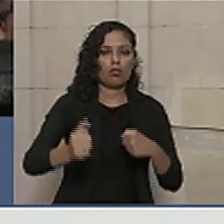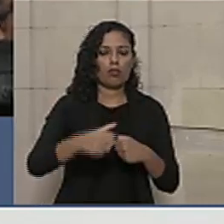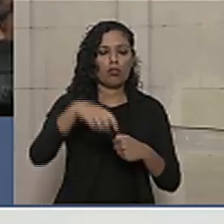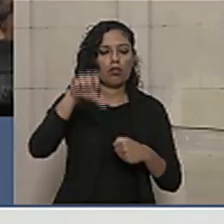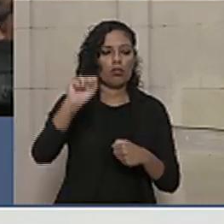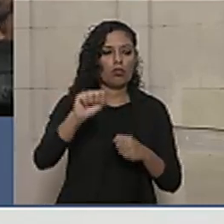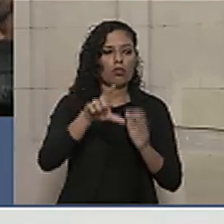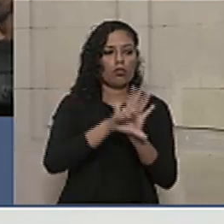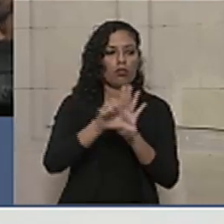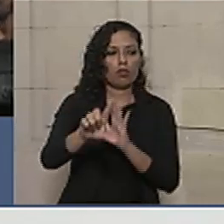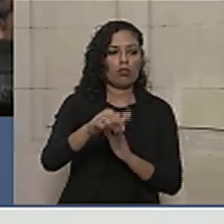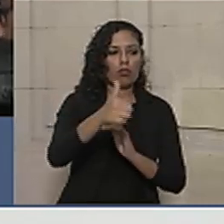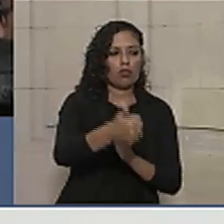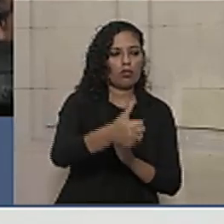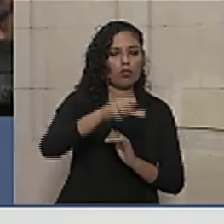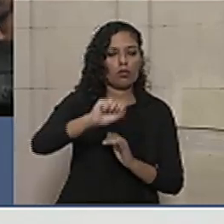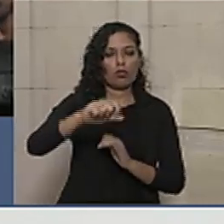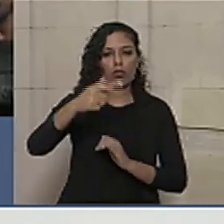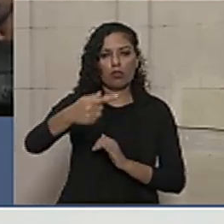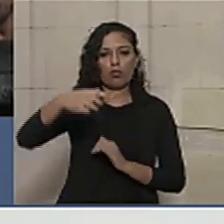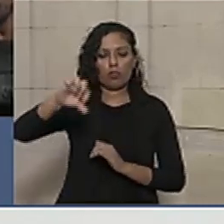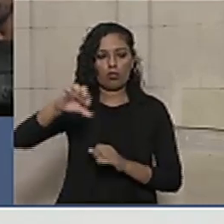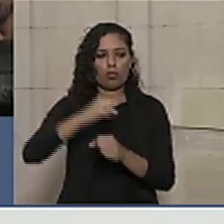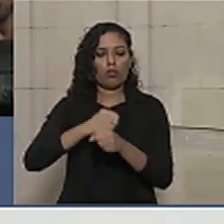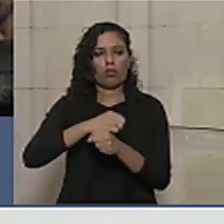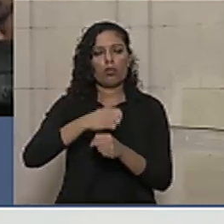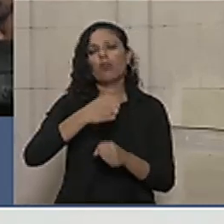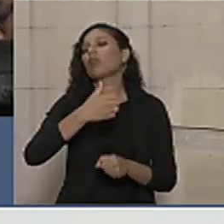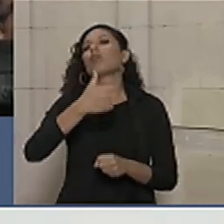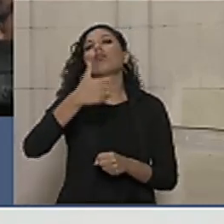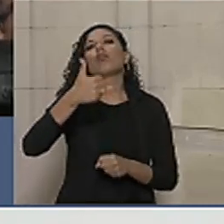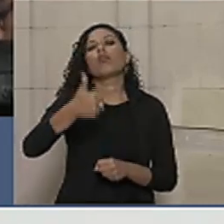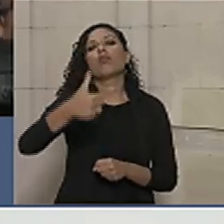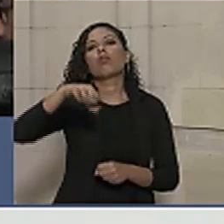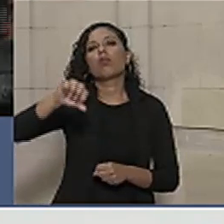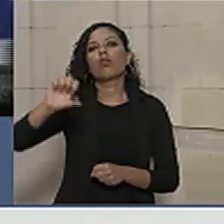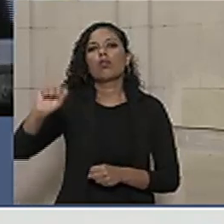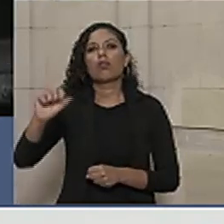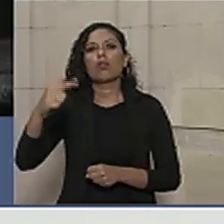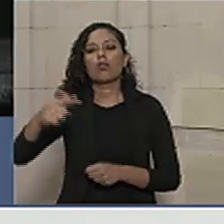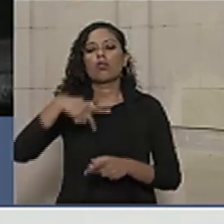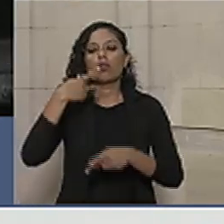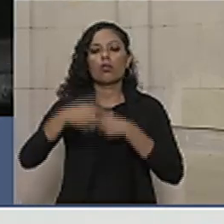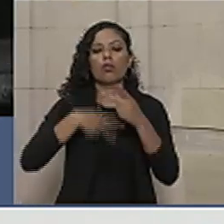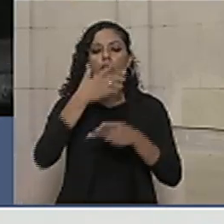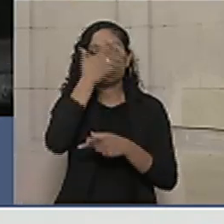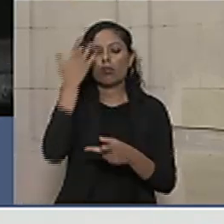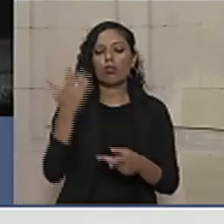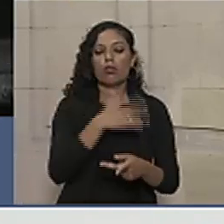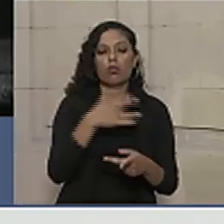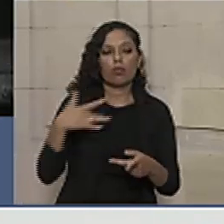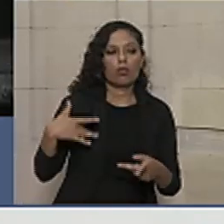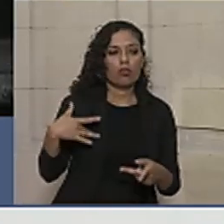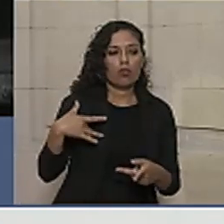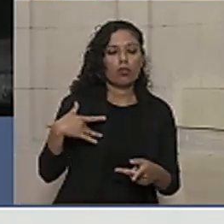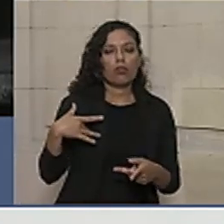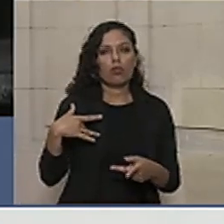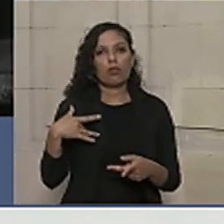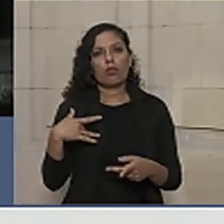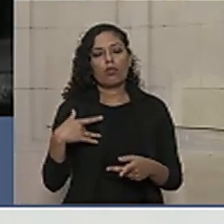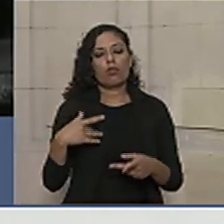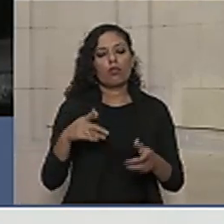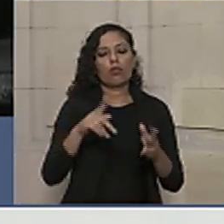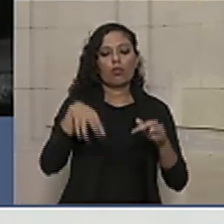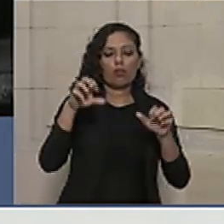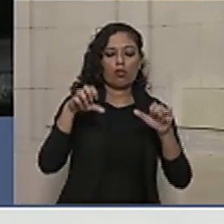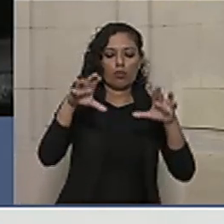lei 1179 de 1987. Dispõe sobre o pessoal da área da saúde, tabela de vencimento da outras providências. Pareceres